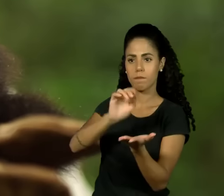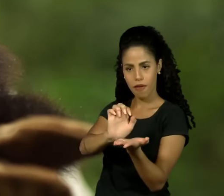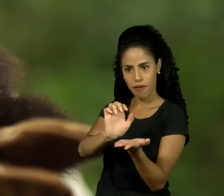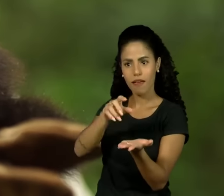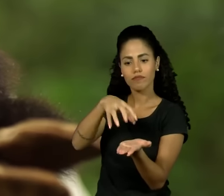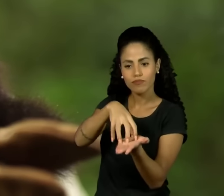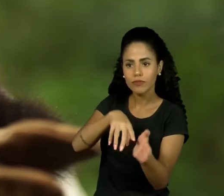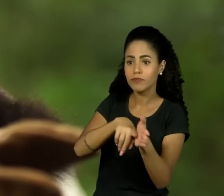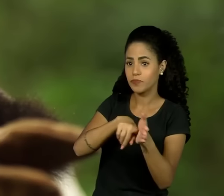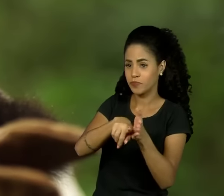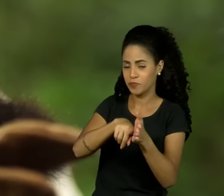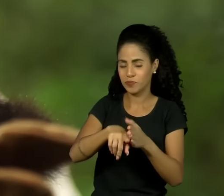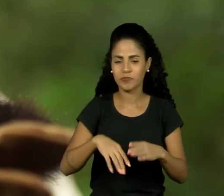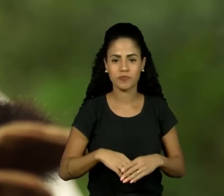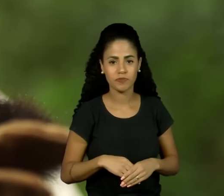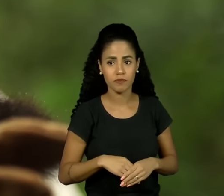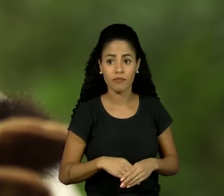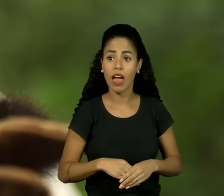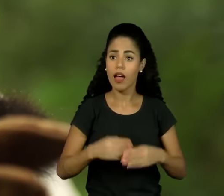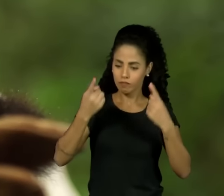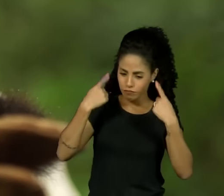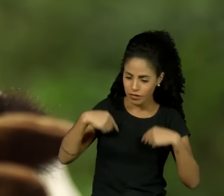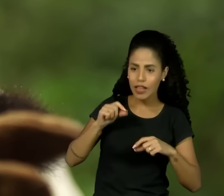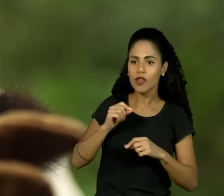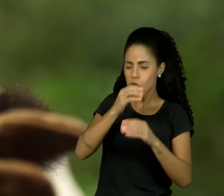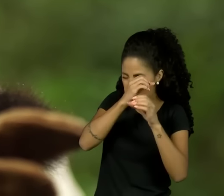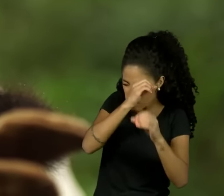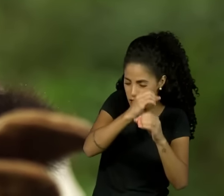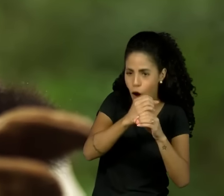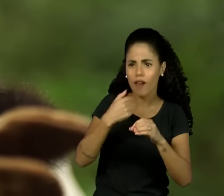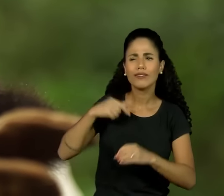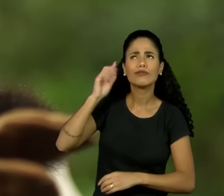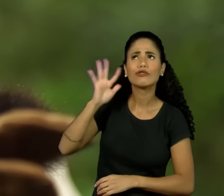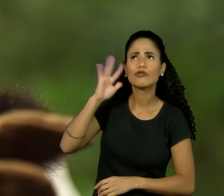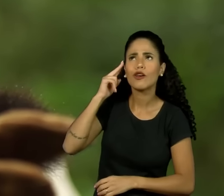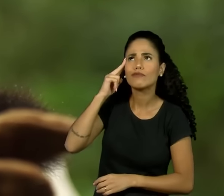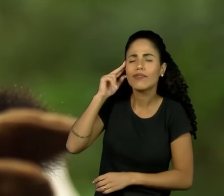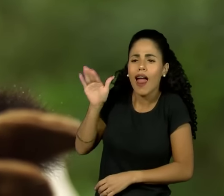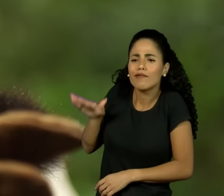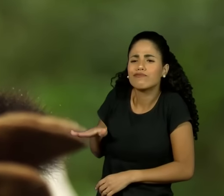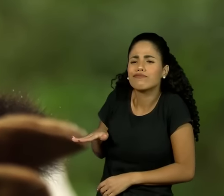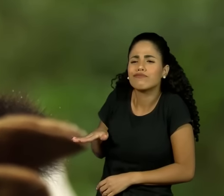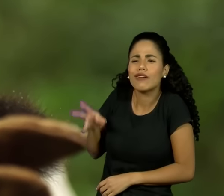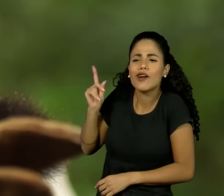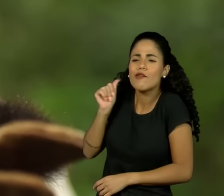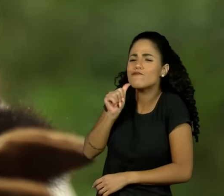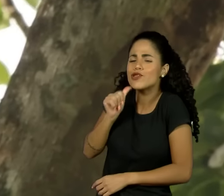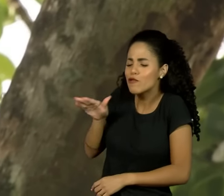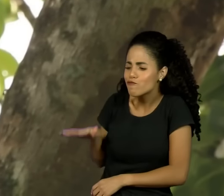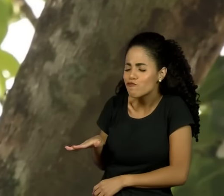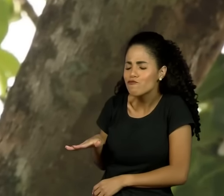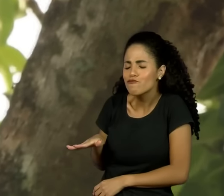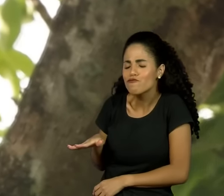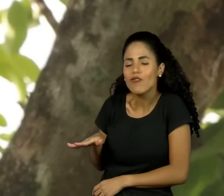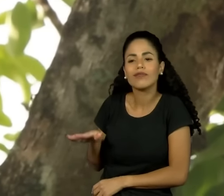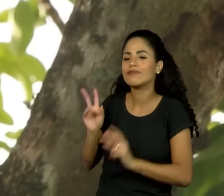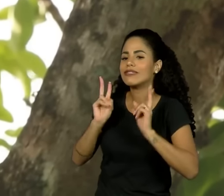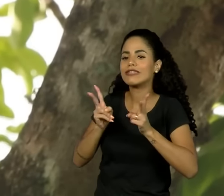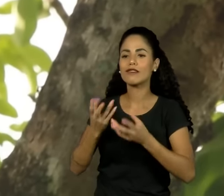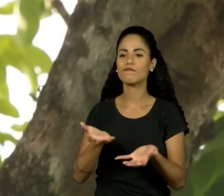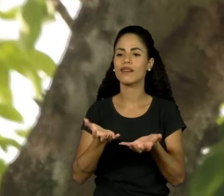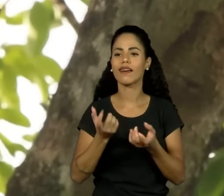Ecológicas. Ser bióloga foi um sonho de infância meu e que eu consegui, e acho que a